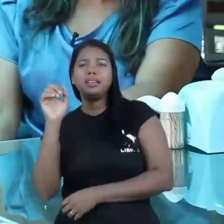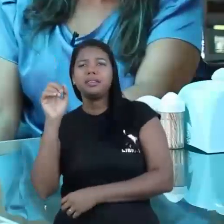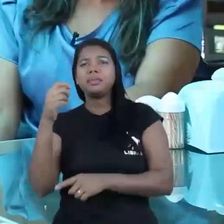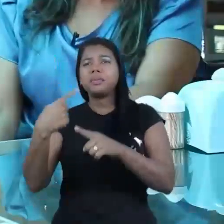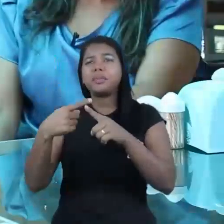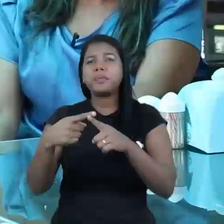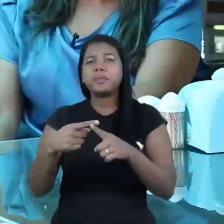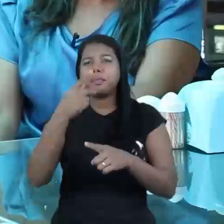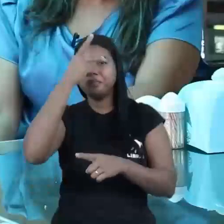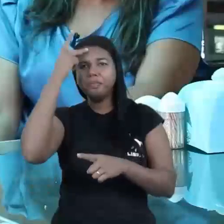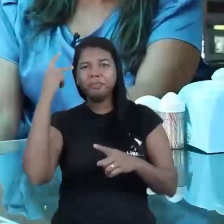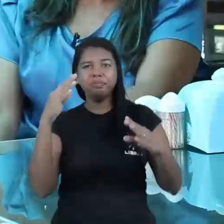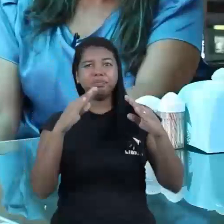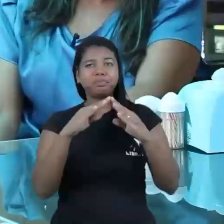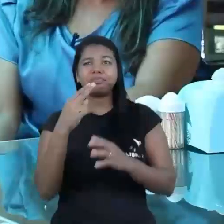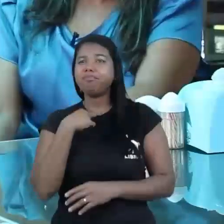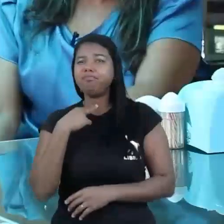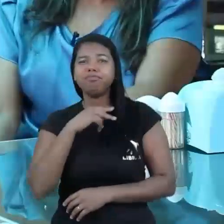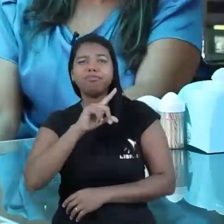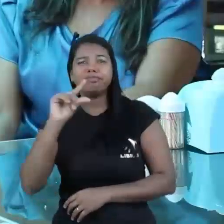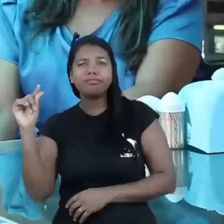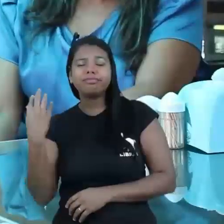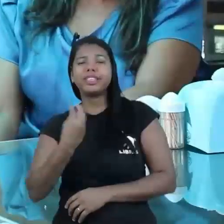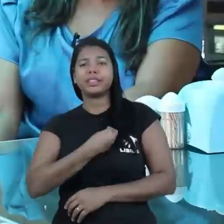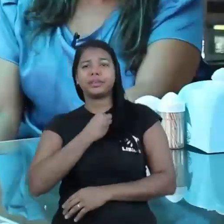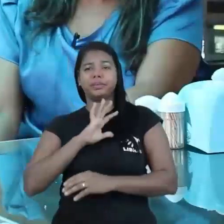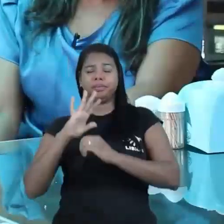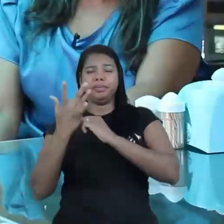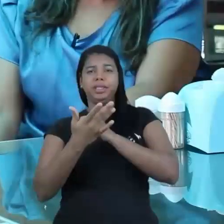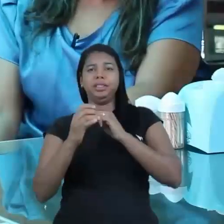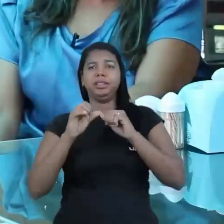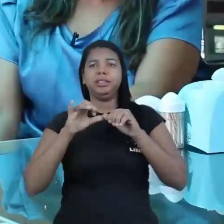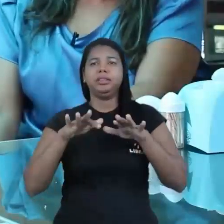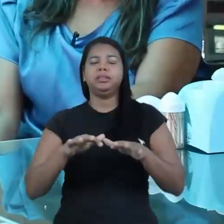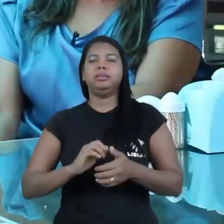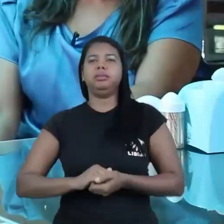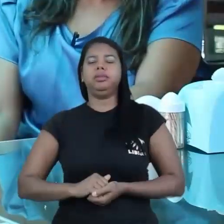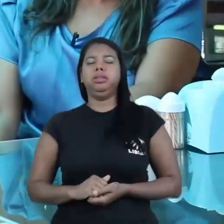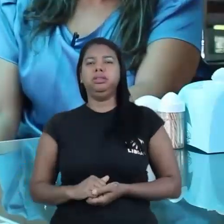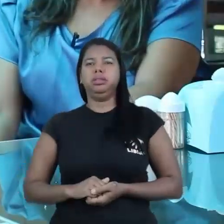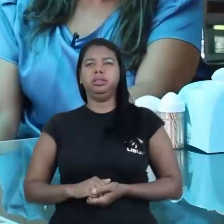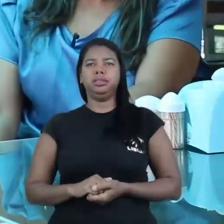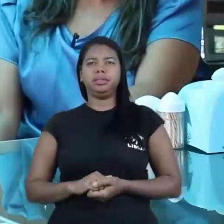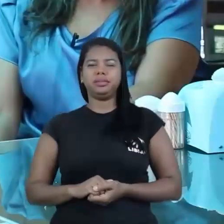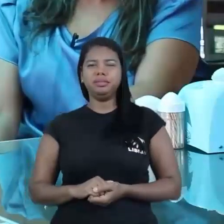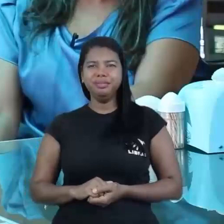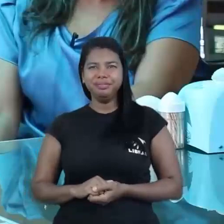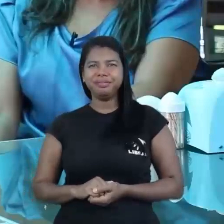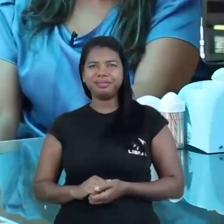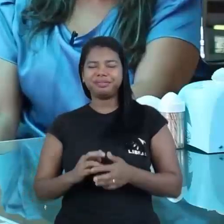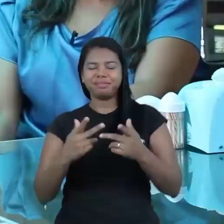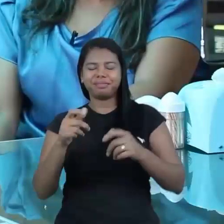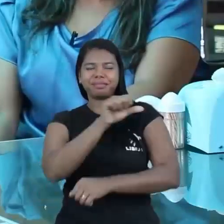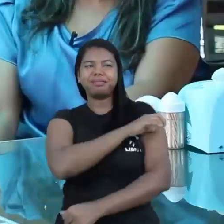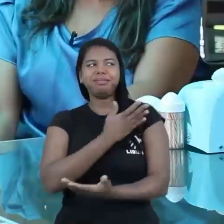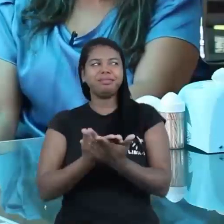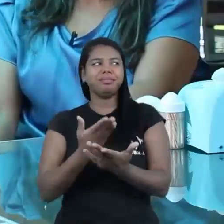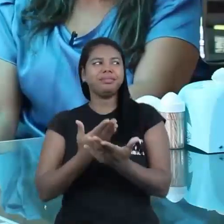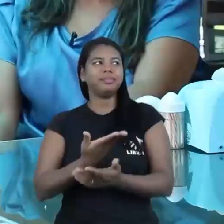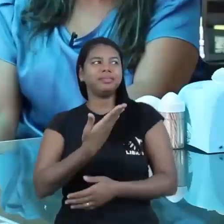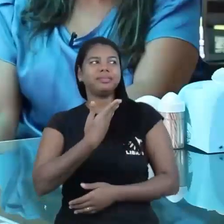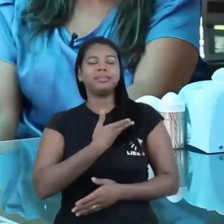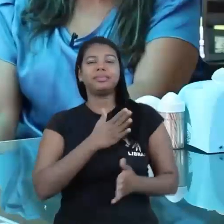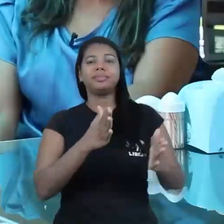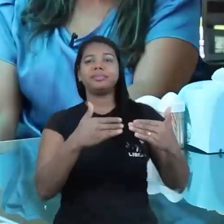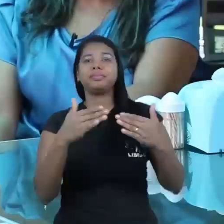pedia. A gente sobreviveu à pandemia por conta do delivery. Fico triste que muitos amigos meus fecharam, não